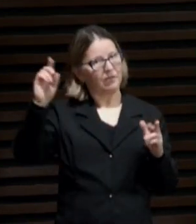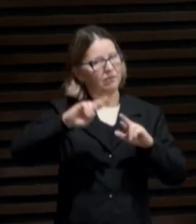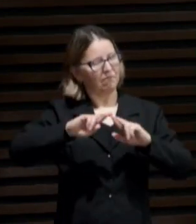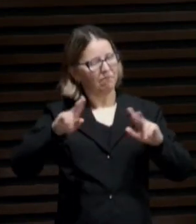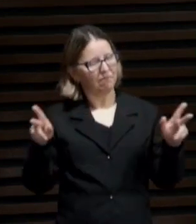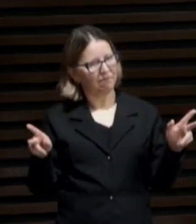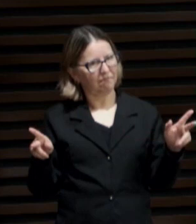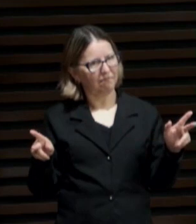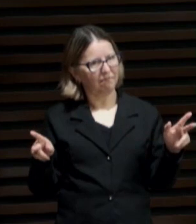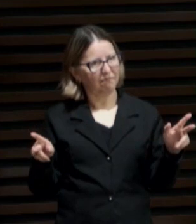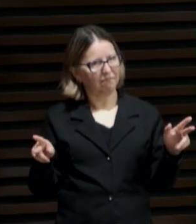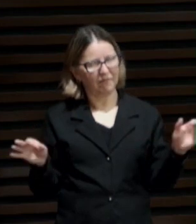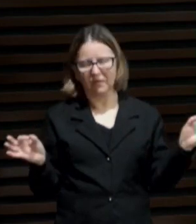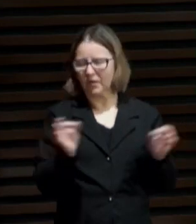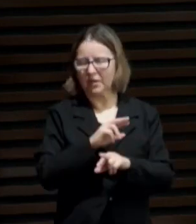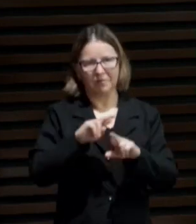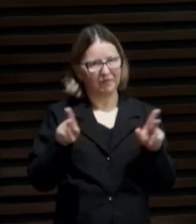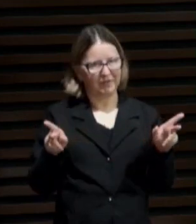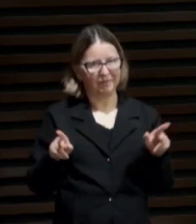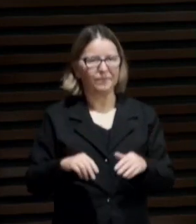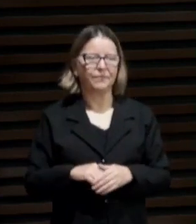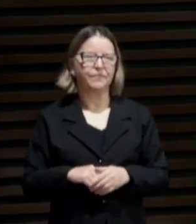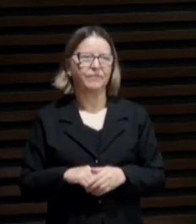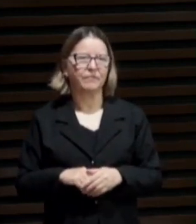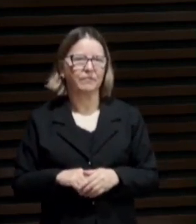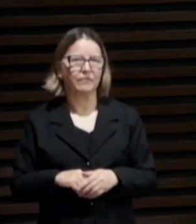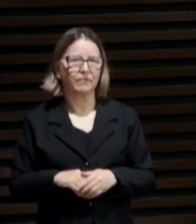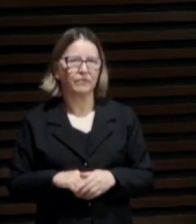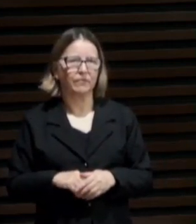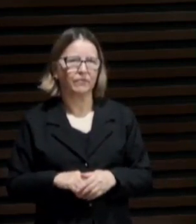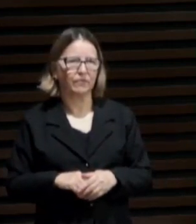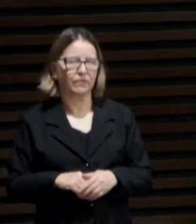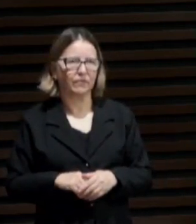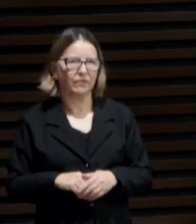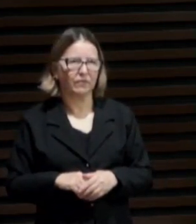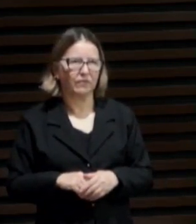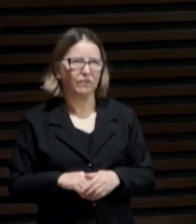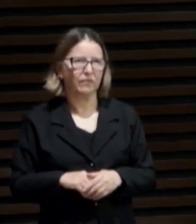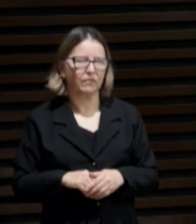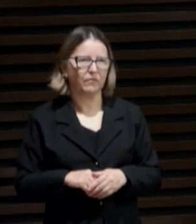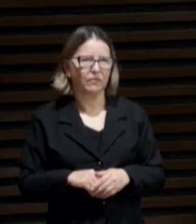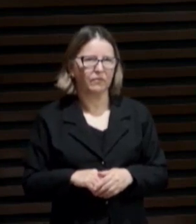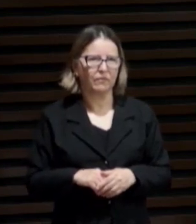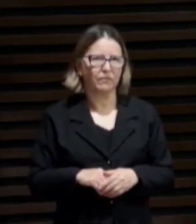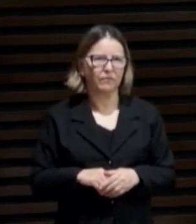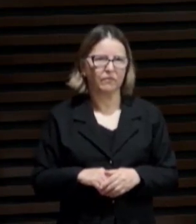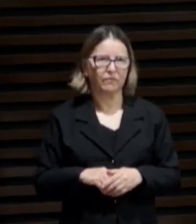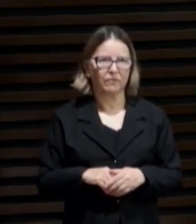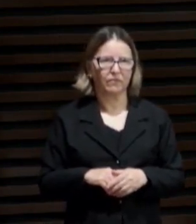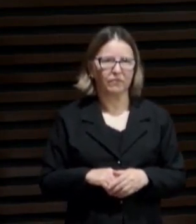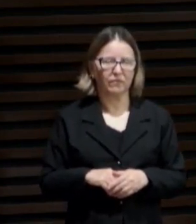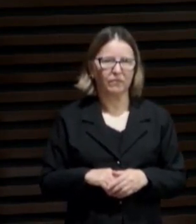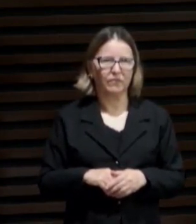é completamente diferente. Agora fala para mim, quem é o ser humanozinho aqui, sentado hoje, que tem capacidade de